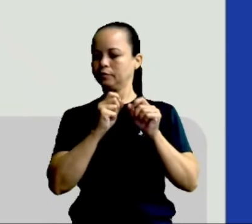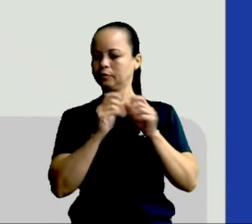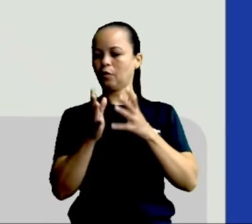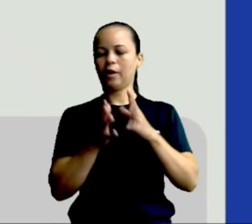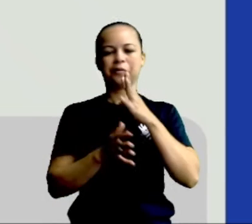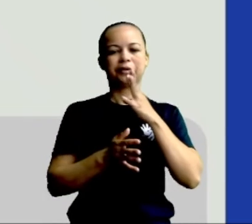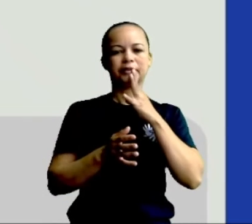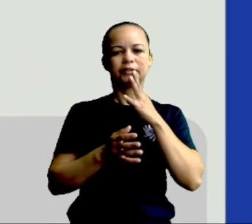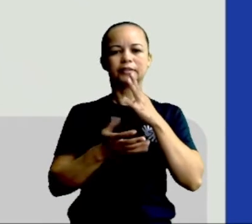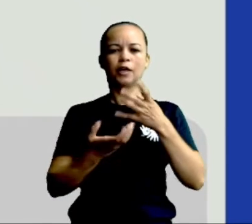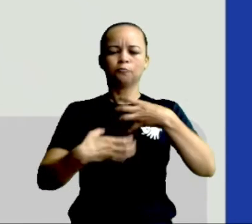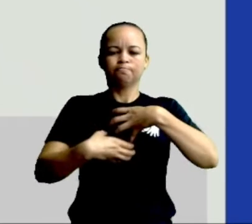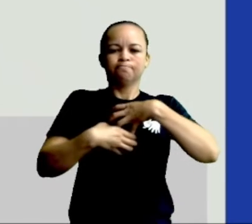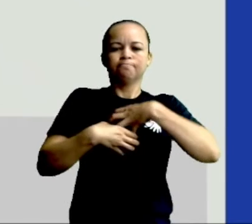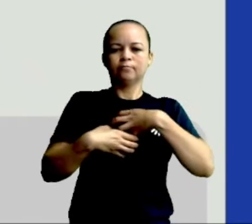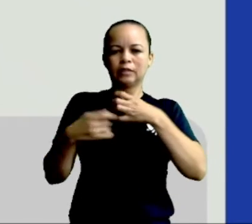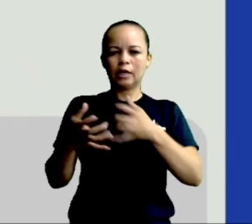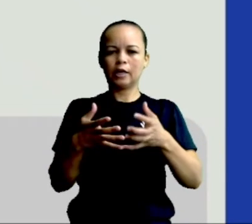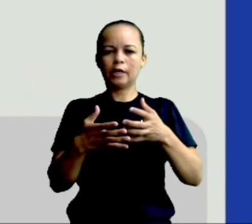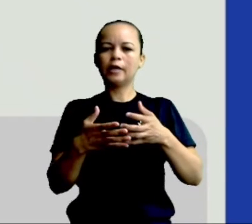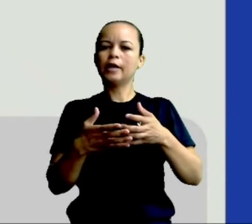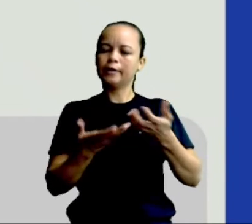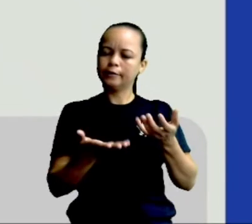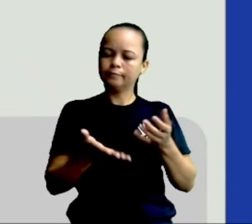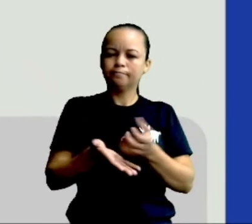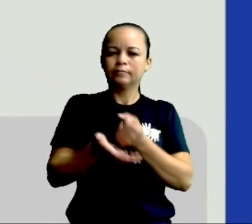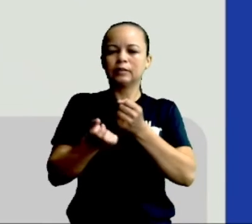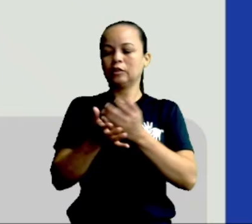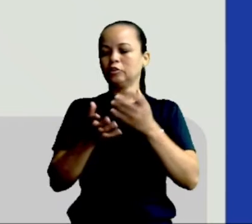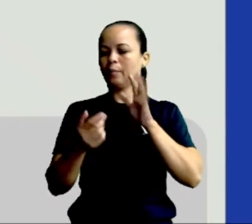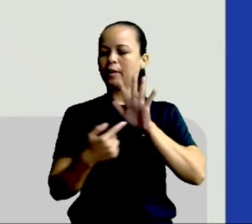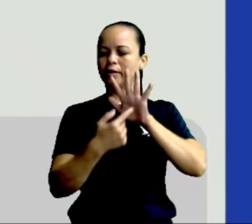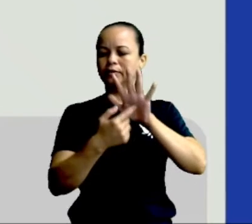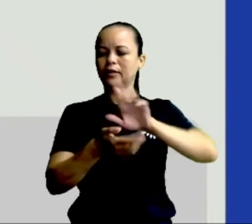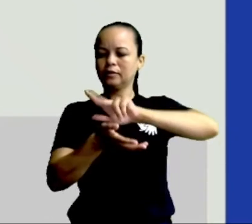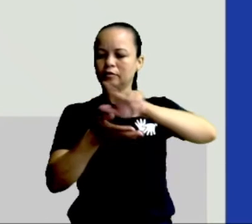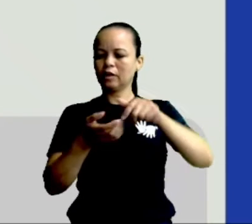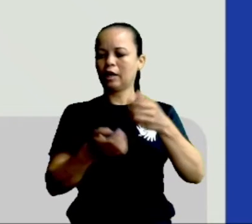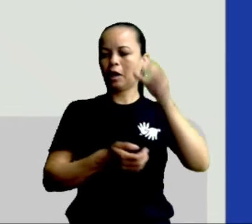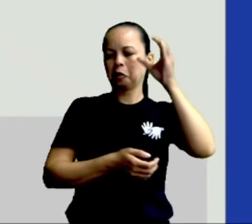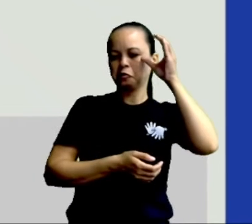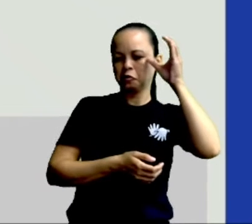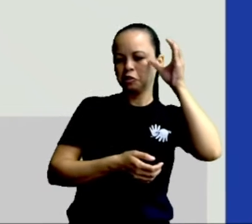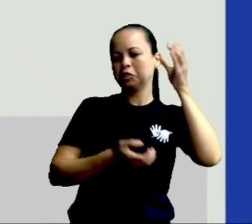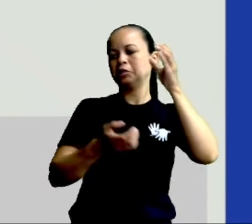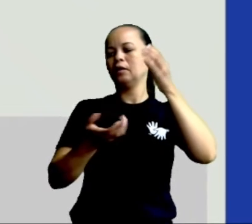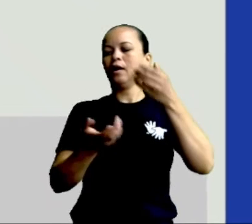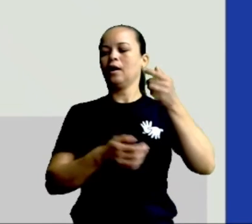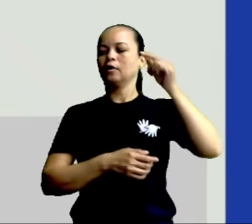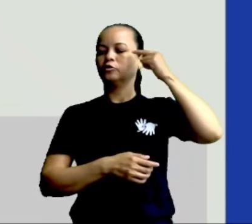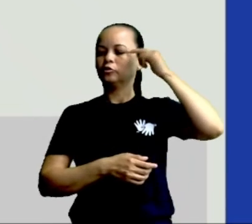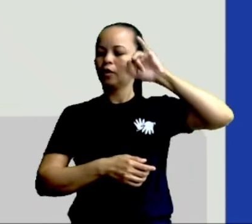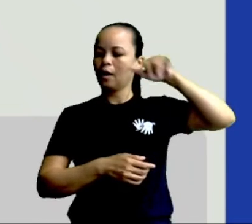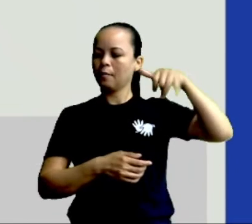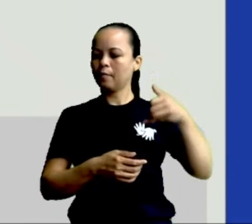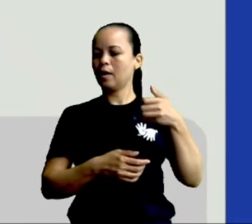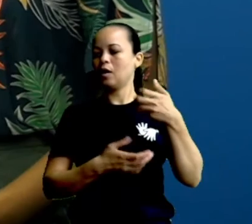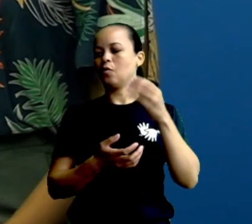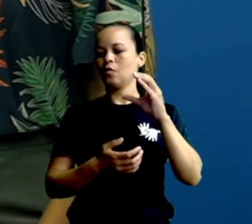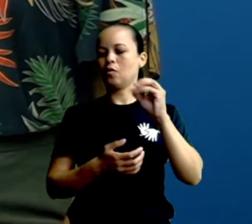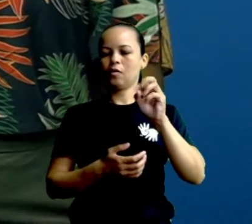e superá-lo. Está presente na China, no Japão, na Coreia do Sul, em Sri Lanka e também